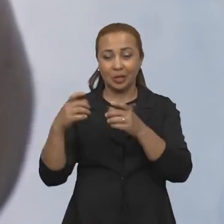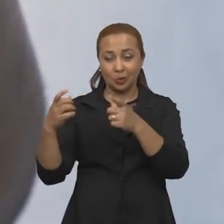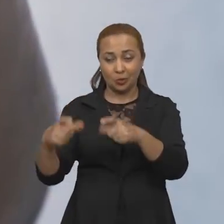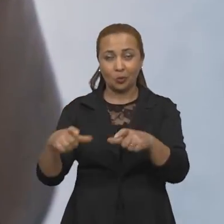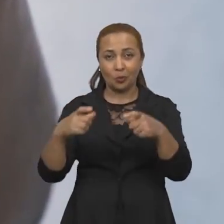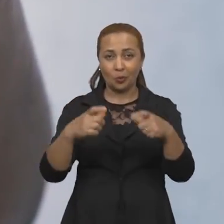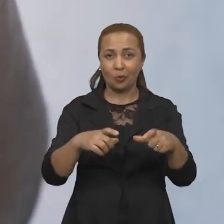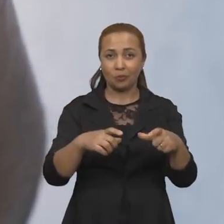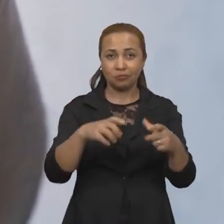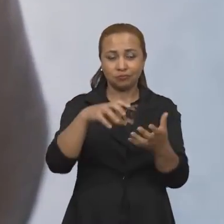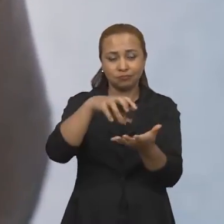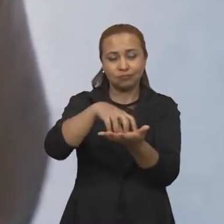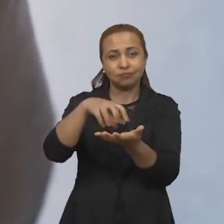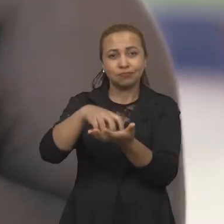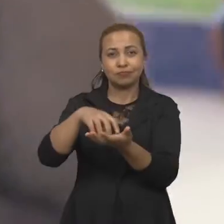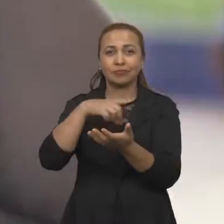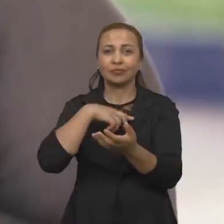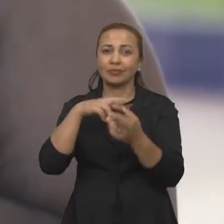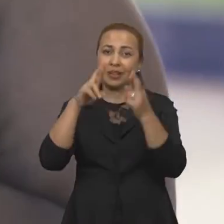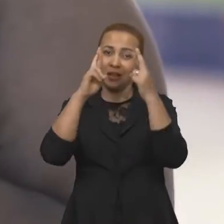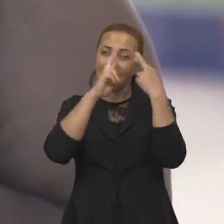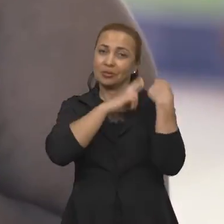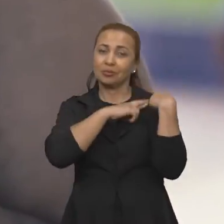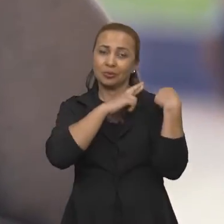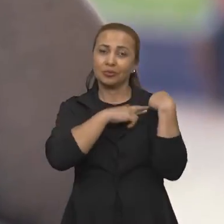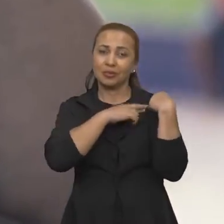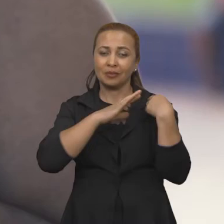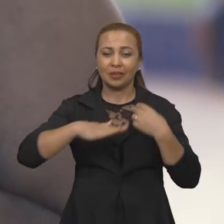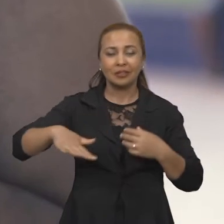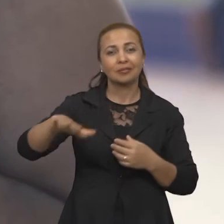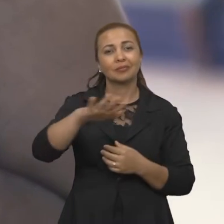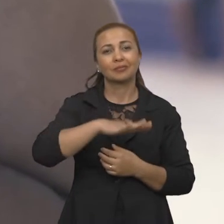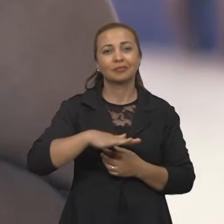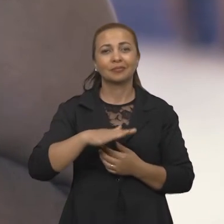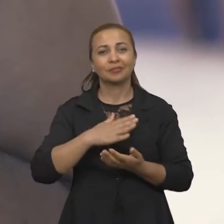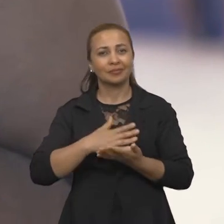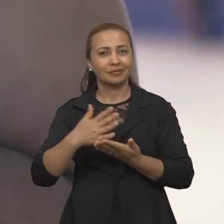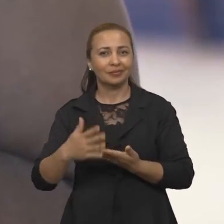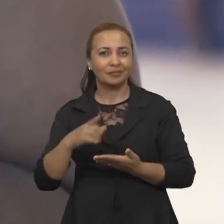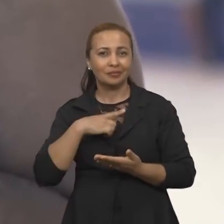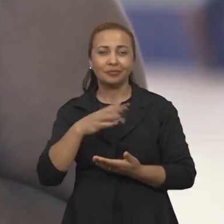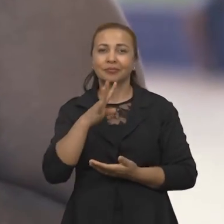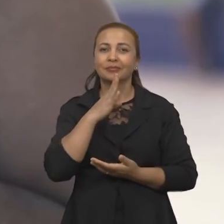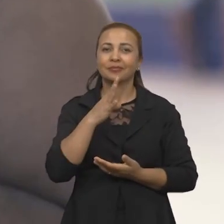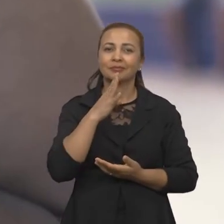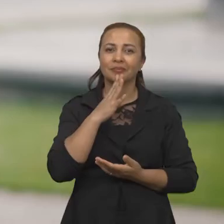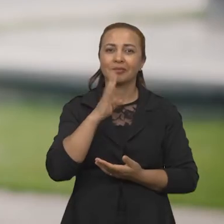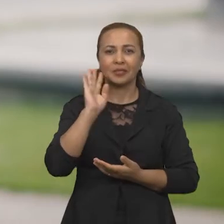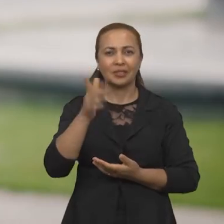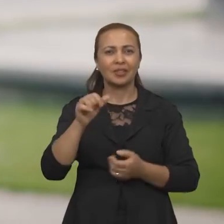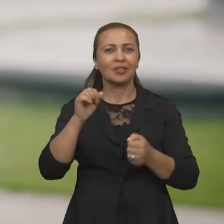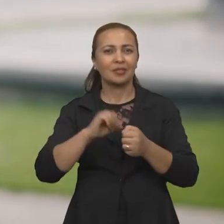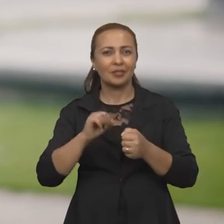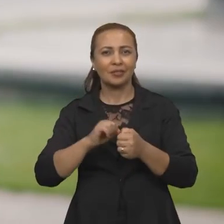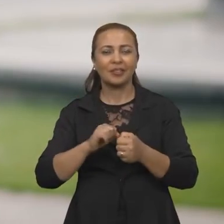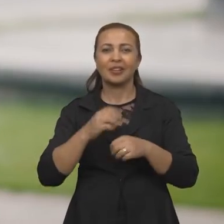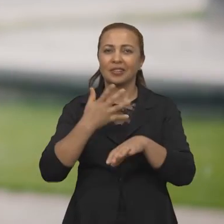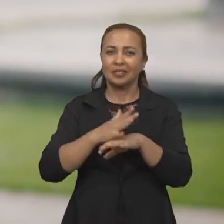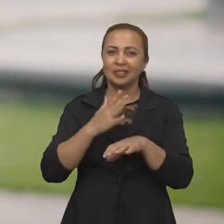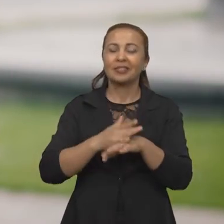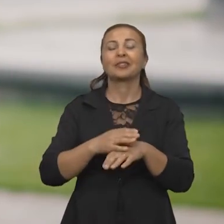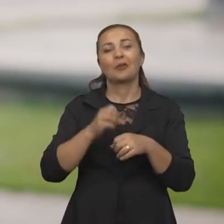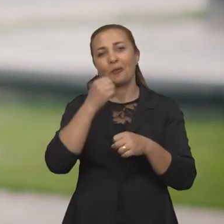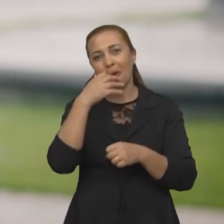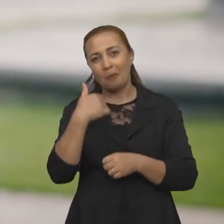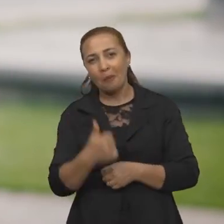dos setores que são responsáveis por essas áreas, né? Então, acho que a partir do momento que ele tem um conhecimento, que já foi feito o